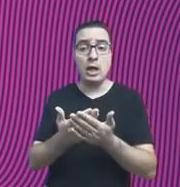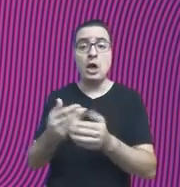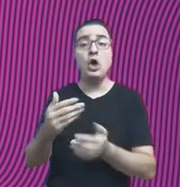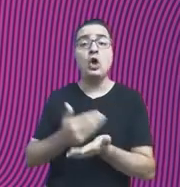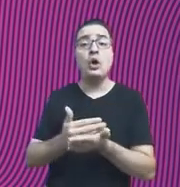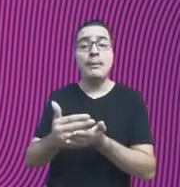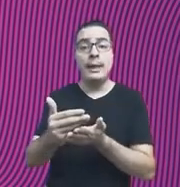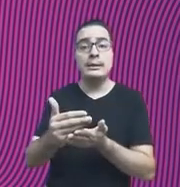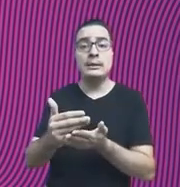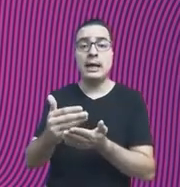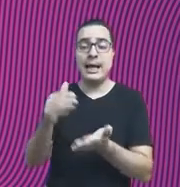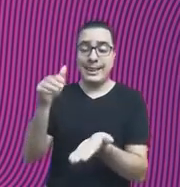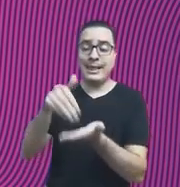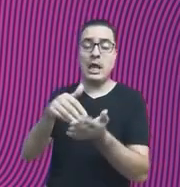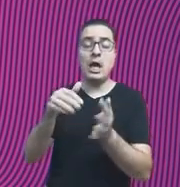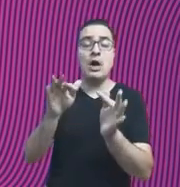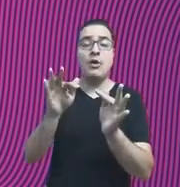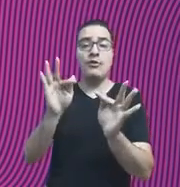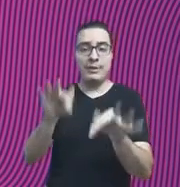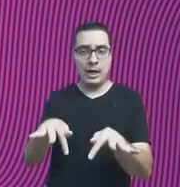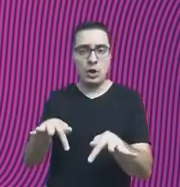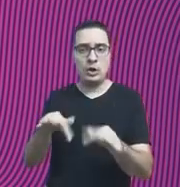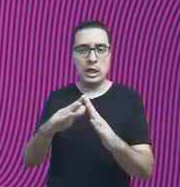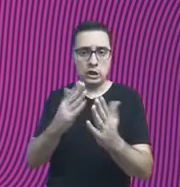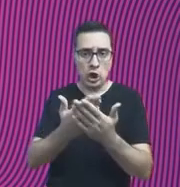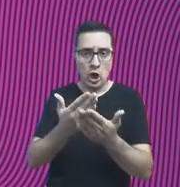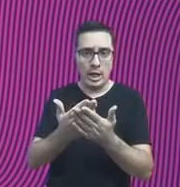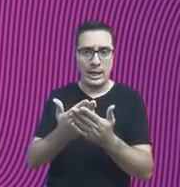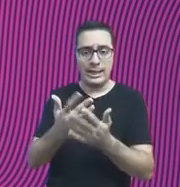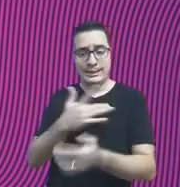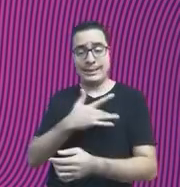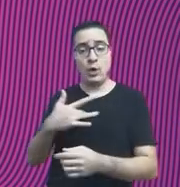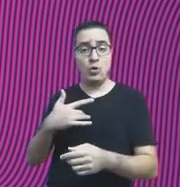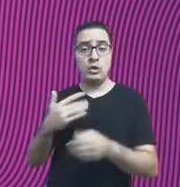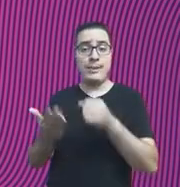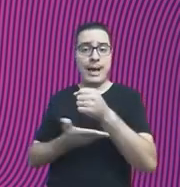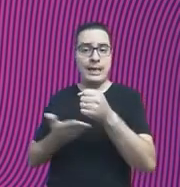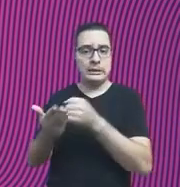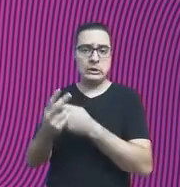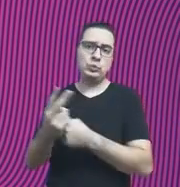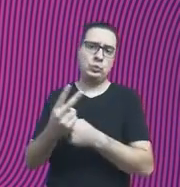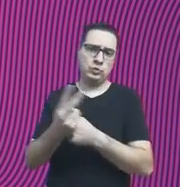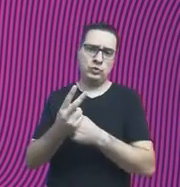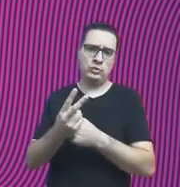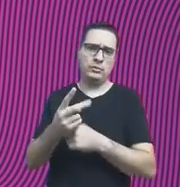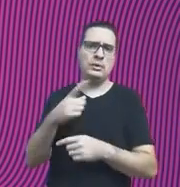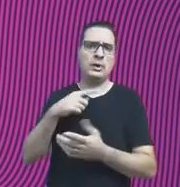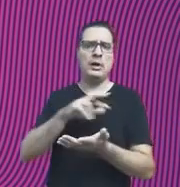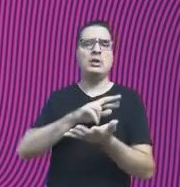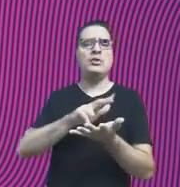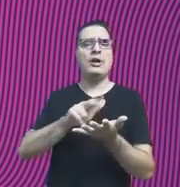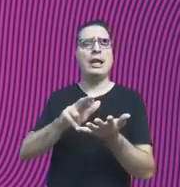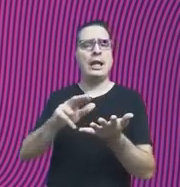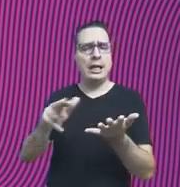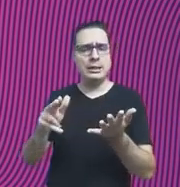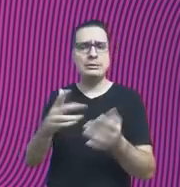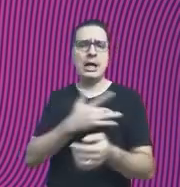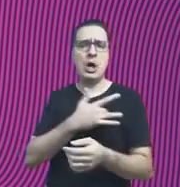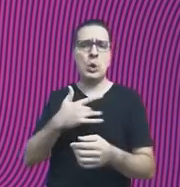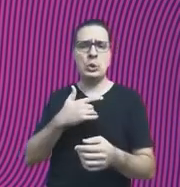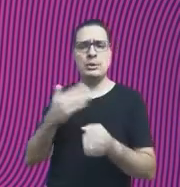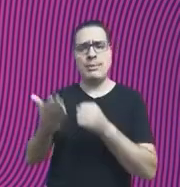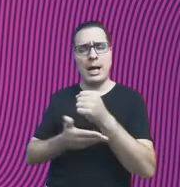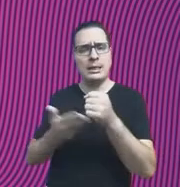de escolaridade saúde básica. Ele vai receber todos os preceitos de saúde desde o primeiro ano. Isso vai